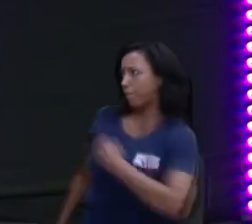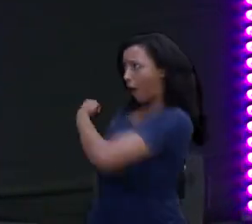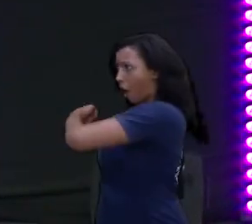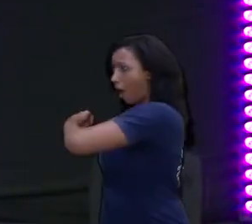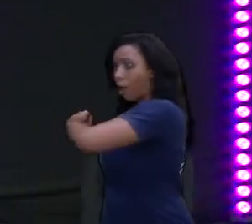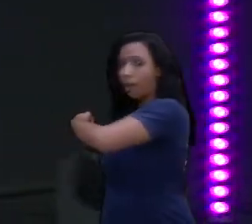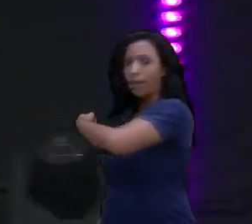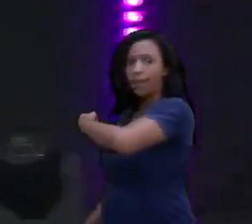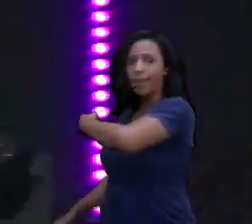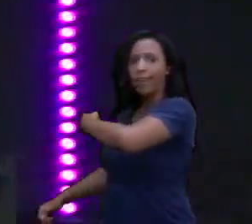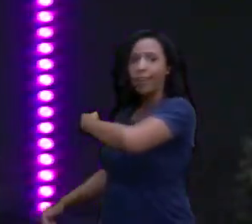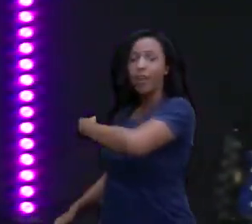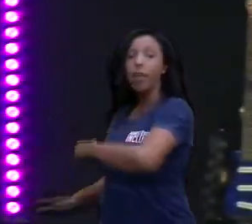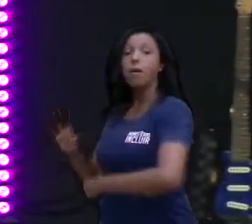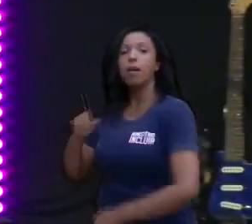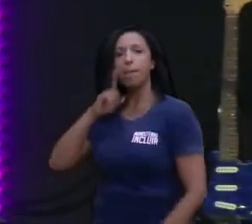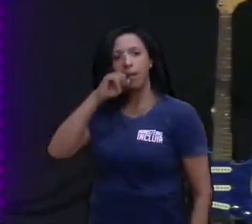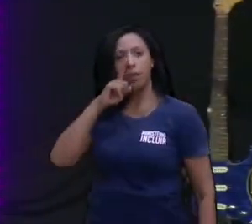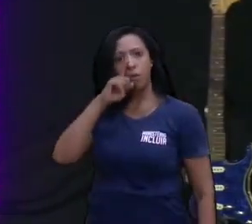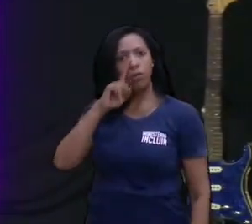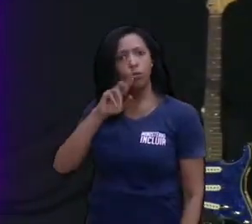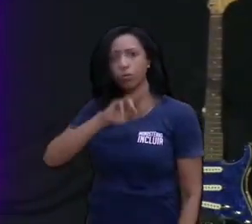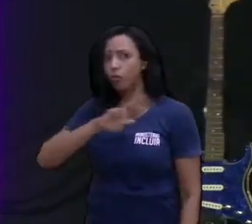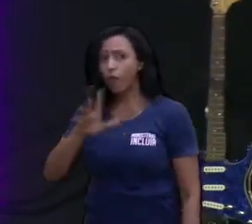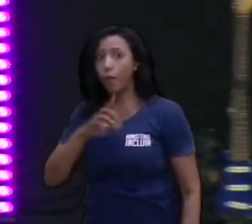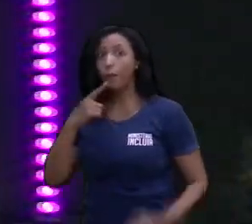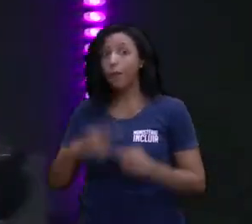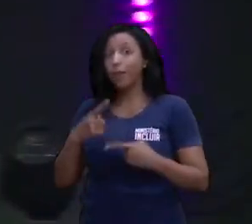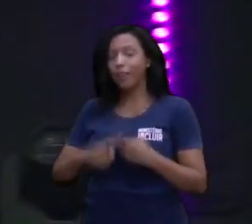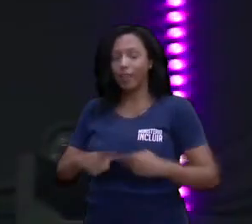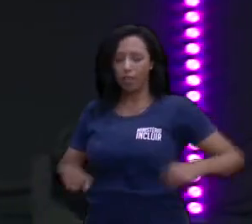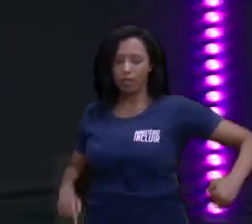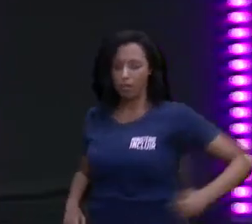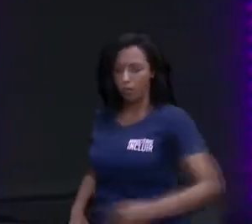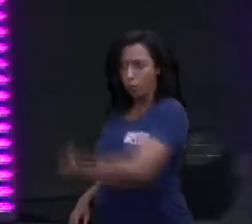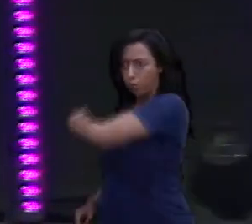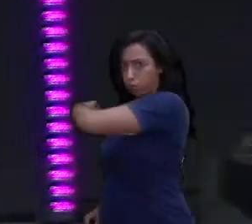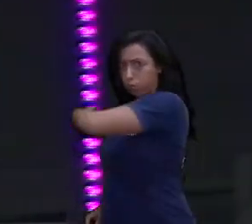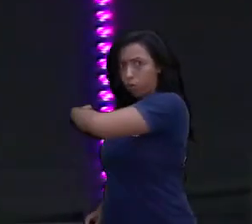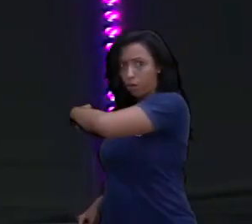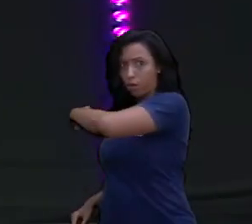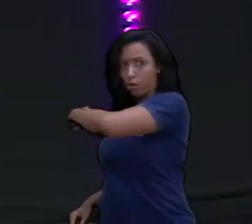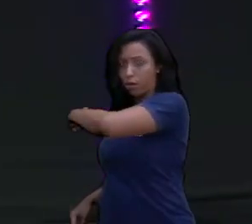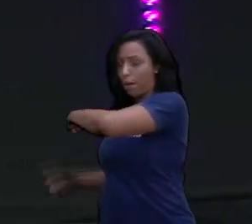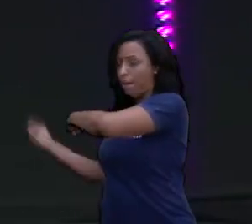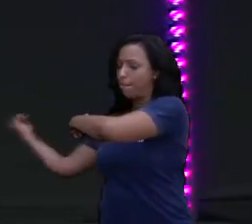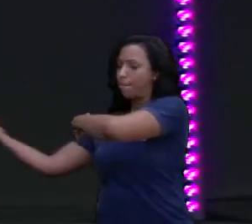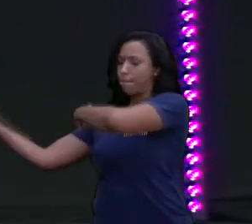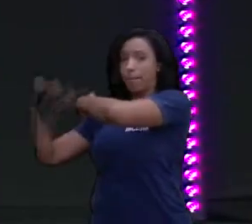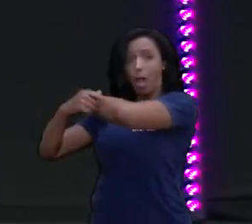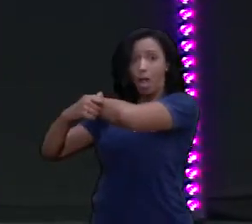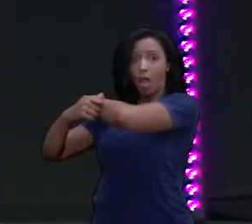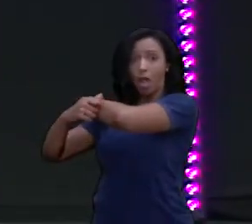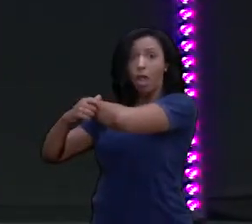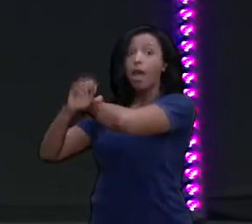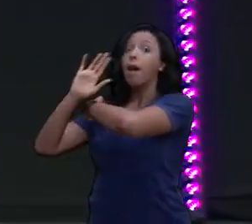o mais perigoso é porque o escudo ele poderia receber uma